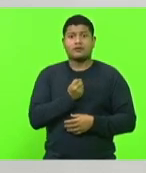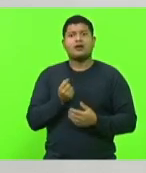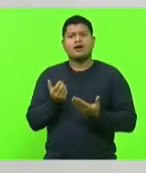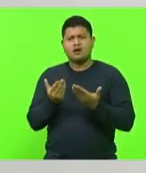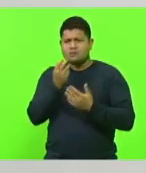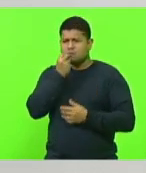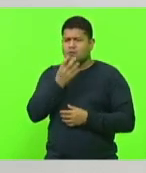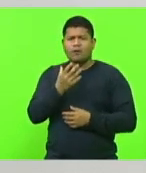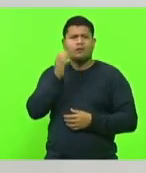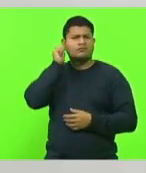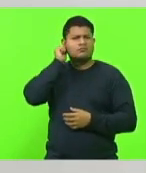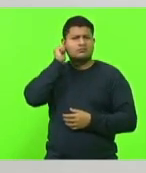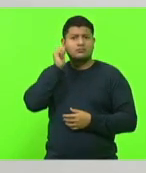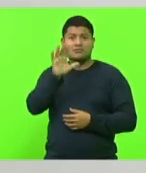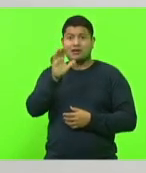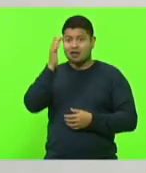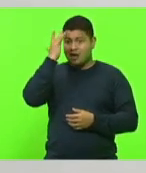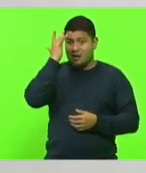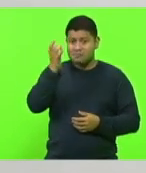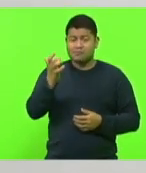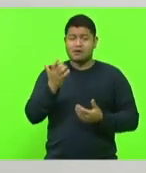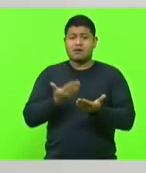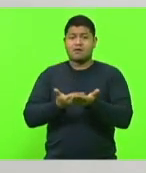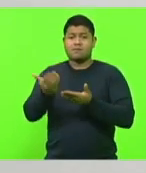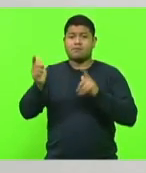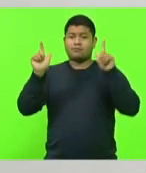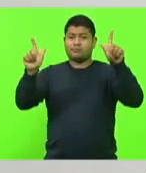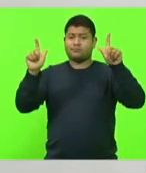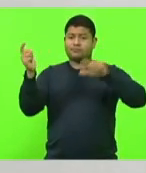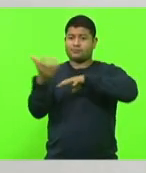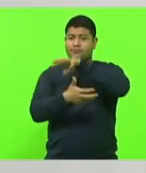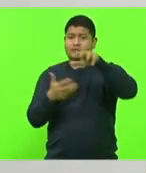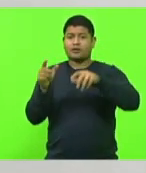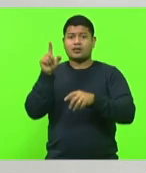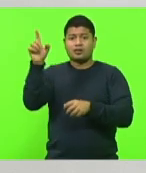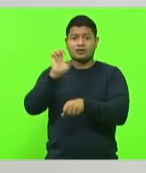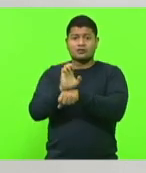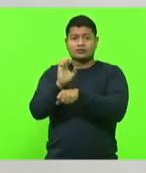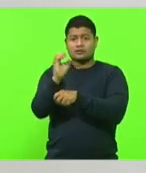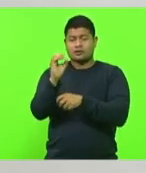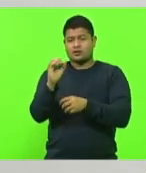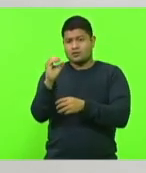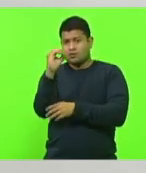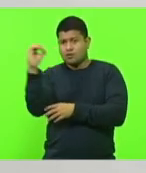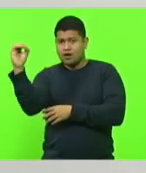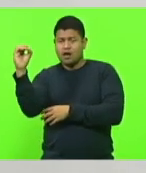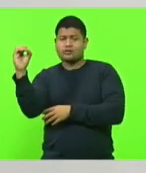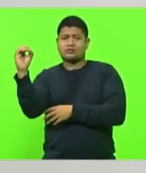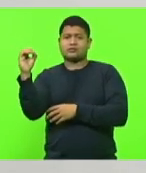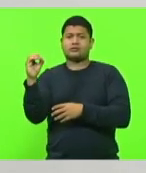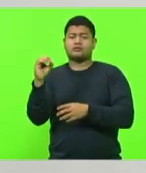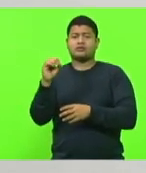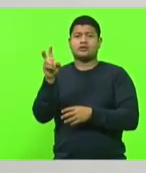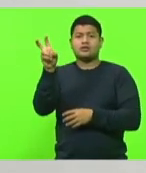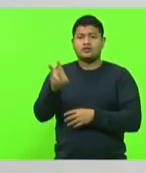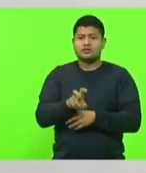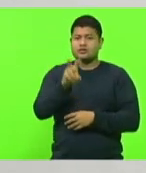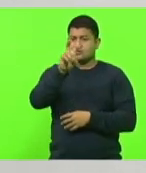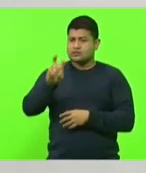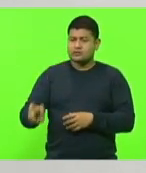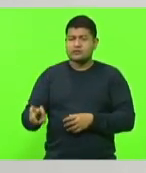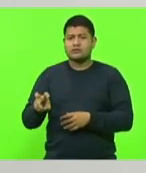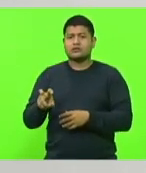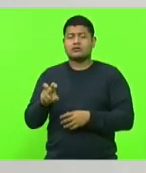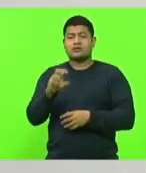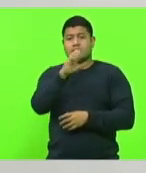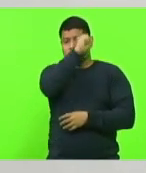feito, mas que a partir de amanhã entram em greve no Oeste, Xanxerê, São Miguel do Oeste, Chapecó, e no Sul